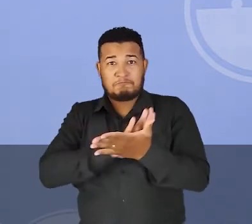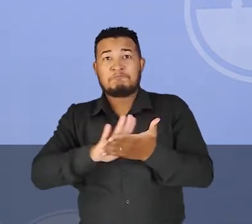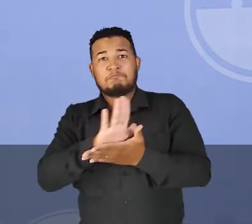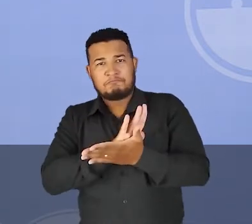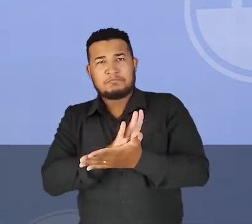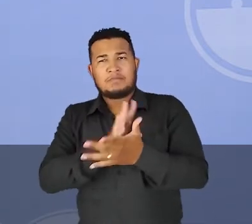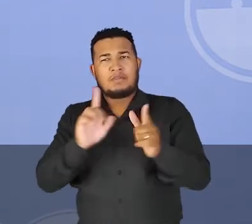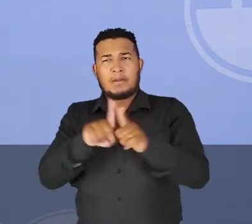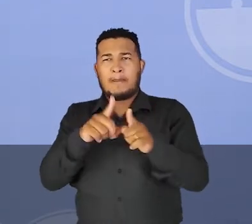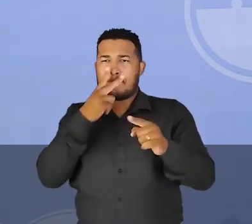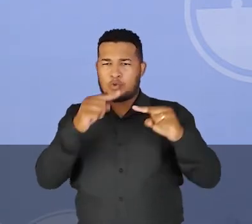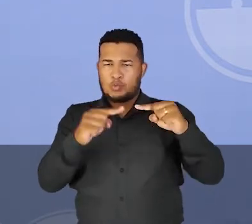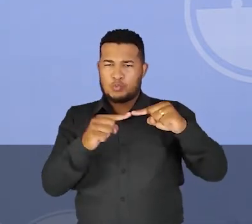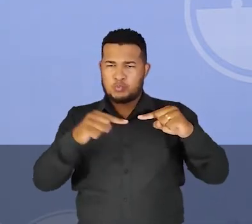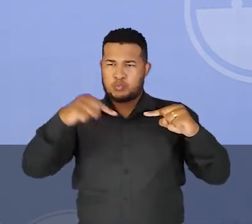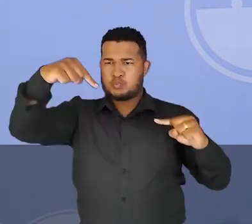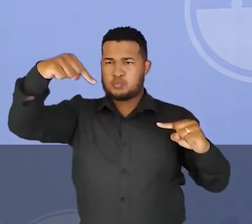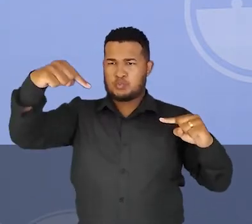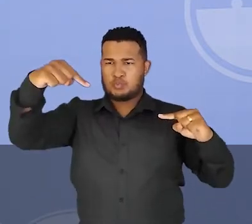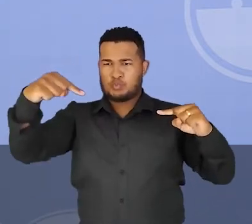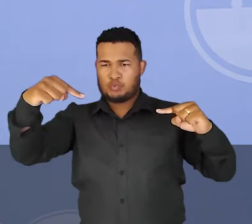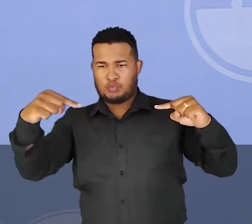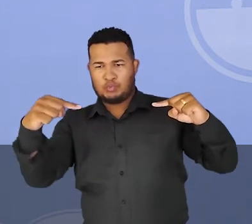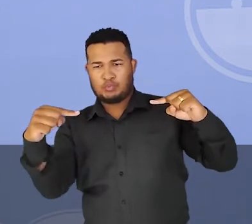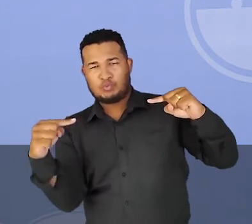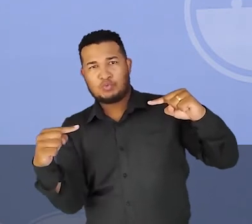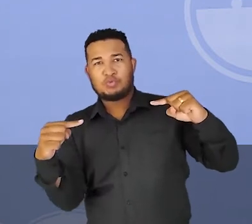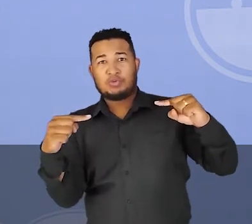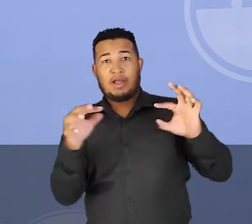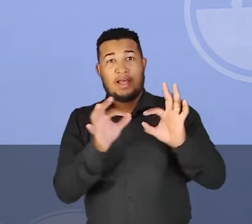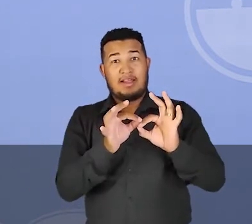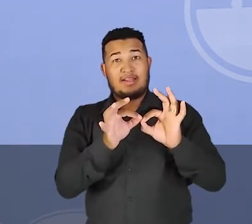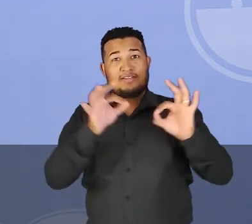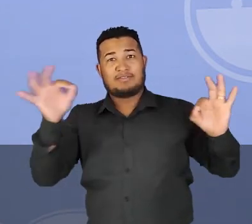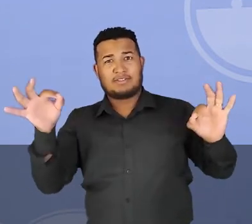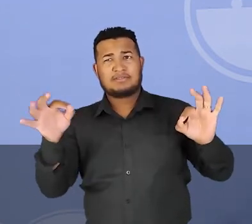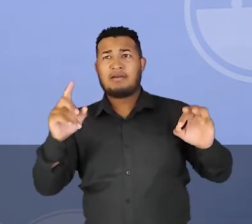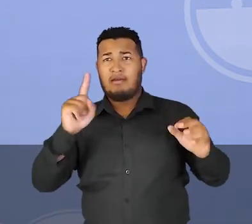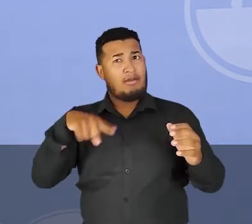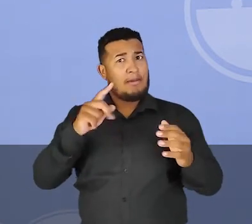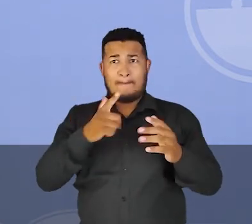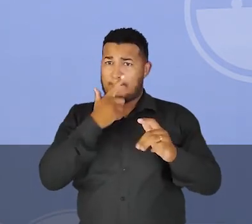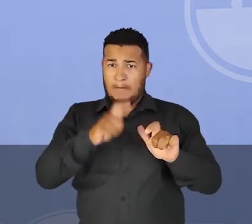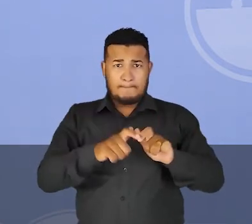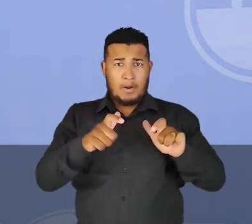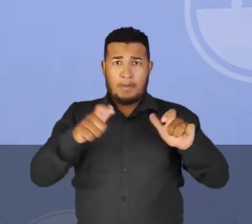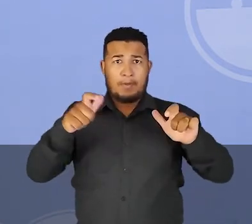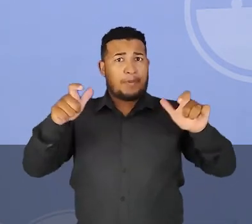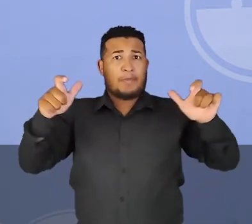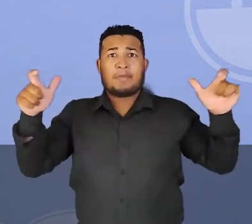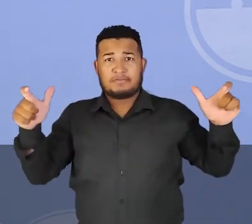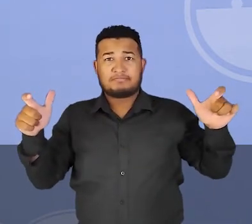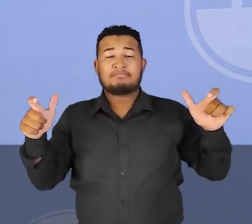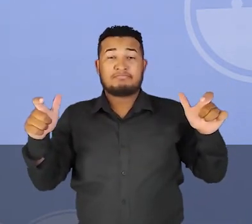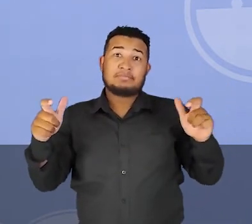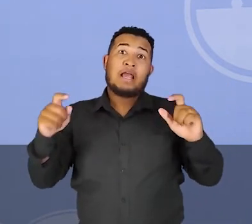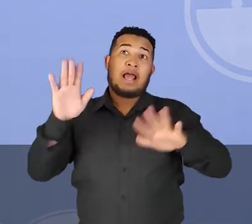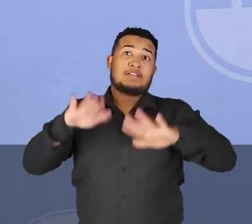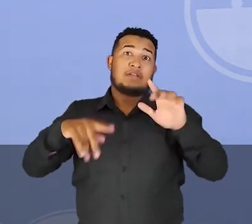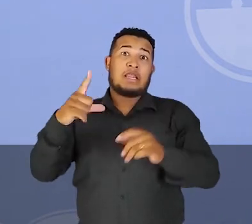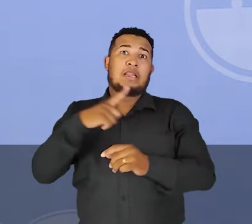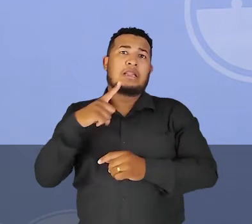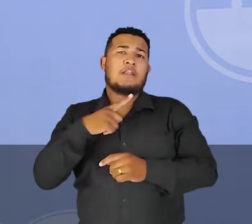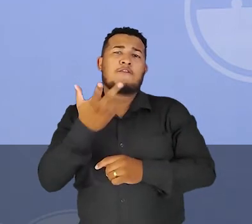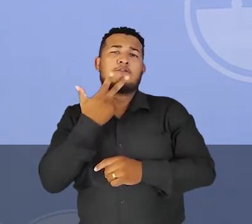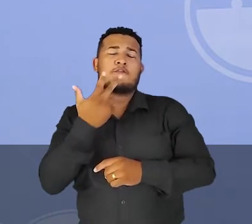e essa inclinação fosse diminuída, a distância que ele iria percorrer seria cada vez maior. Chegaria ao